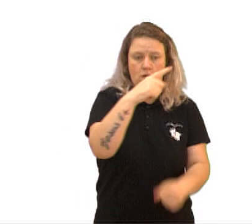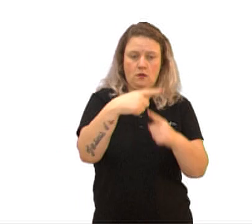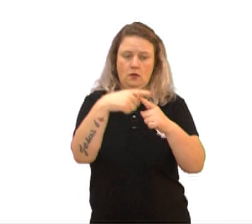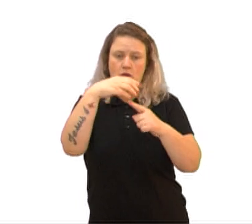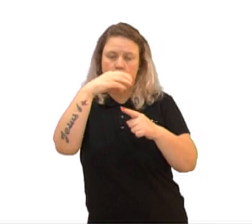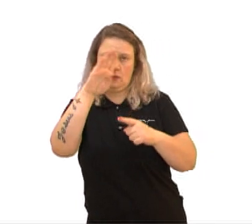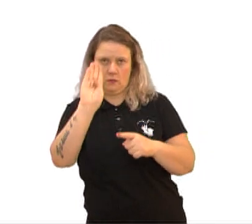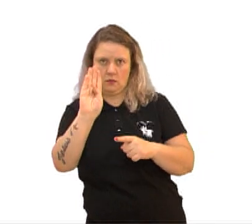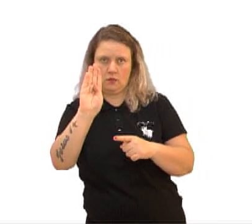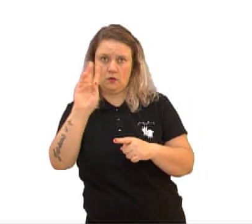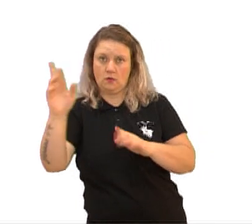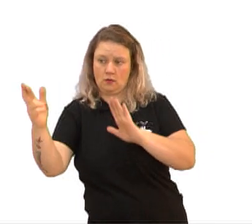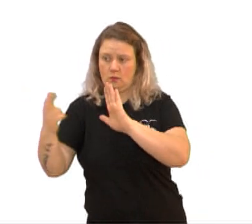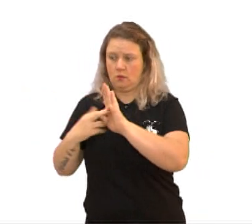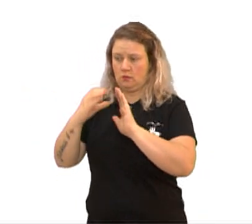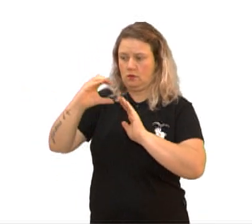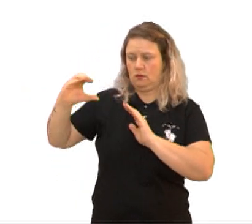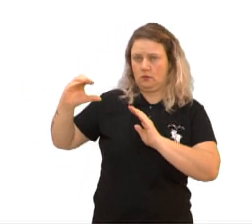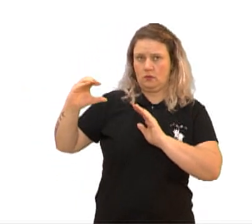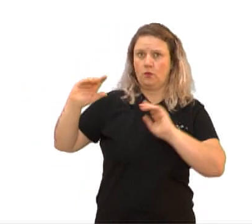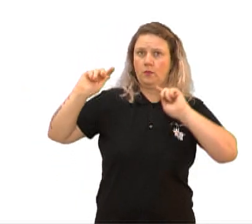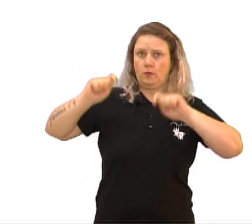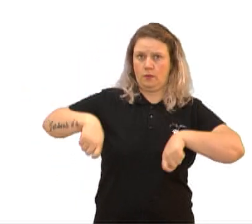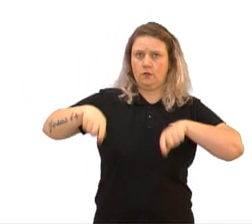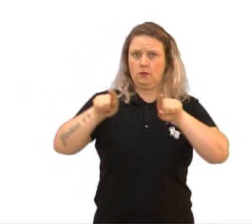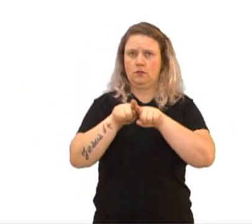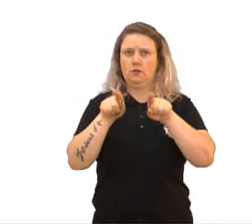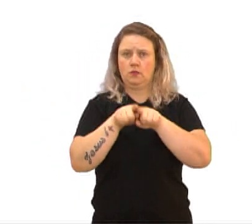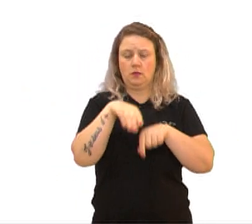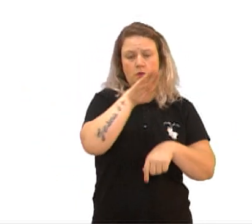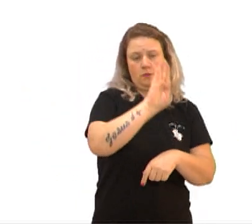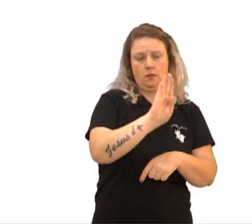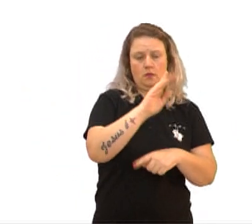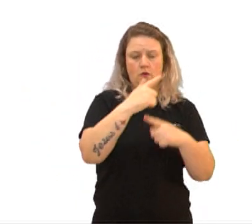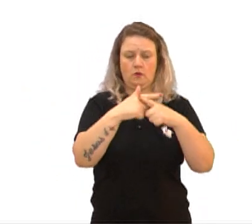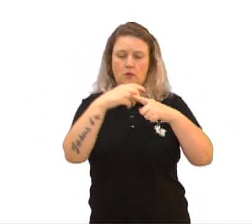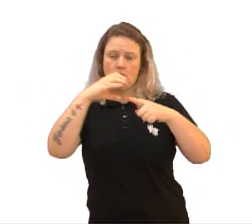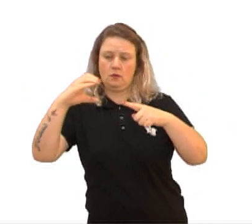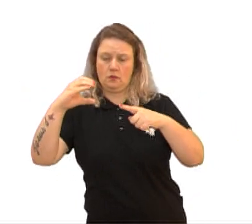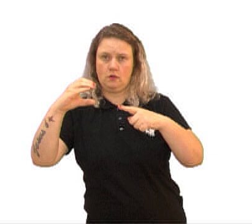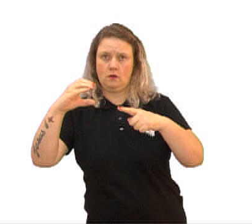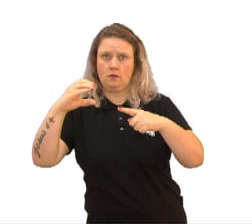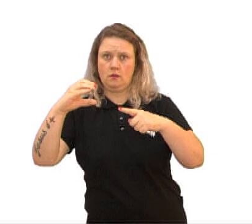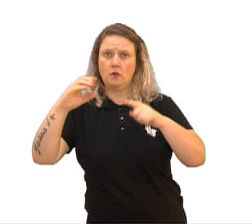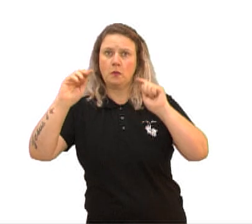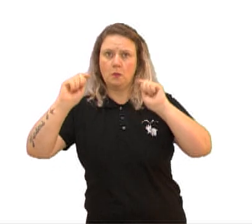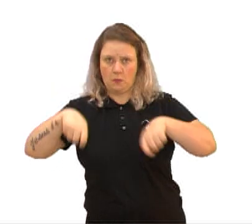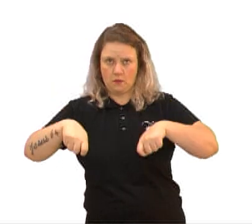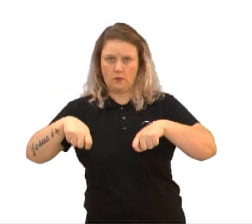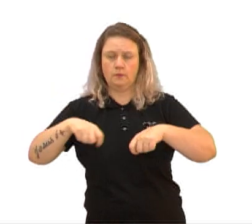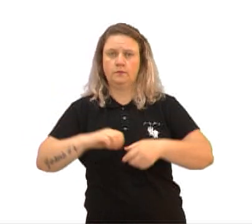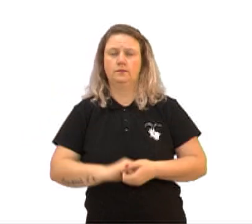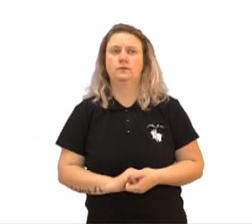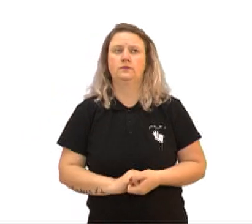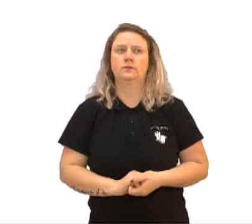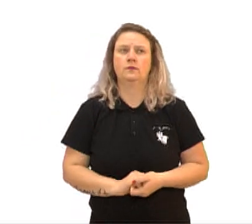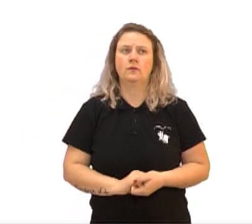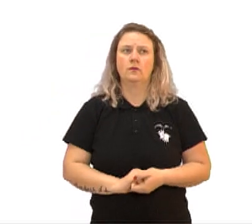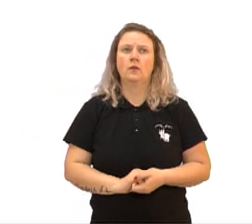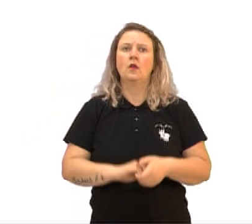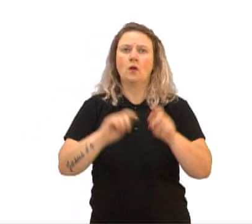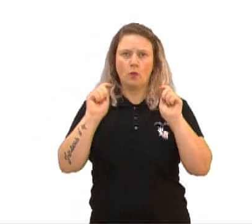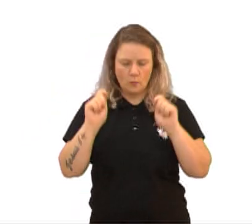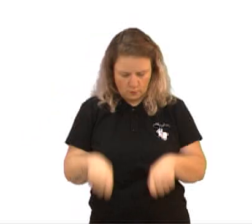C, multiplicando, eu posso fazer também B vezes C e o resultado multiplicar por A. Então, a associativa